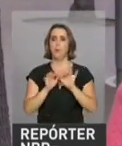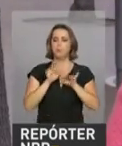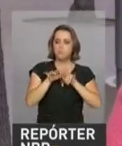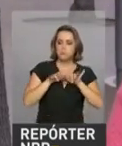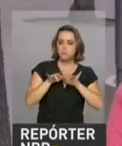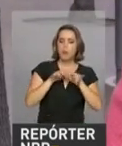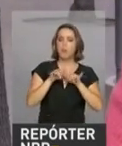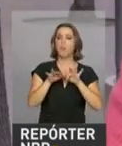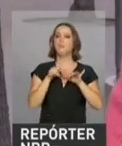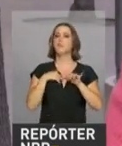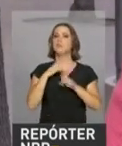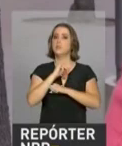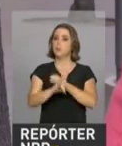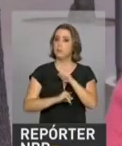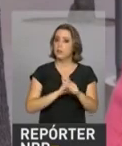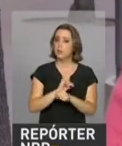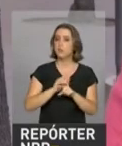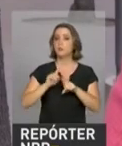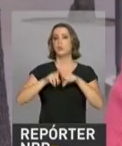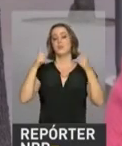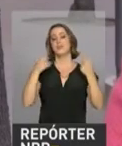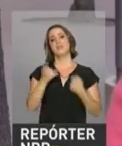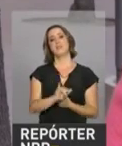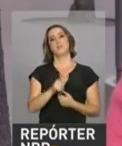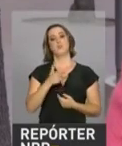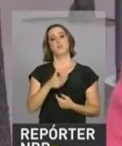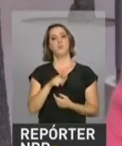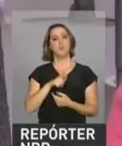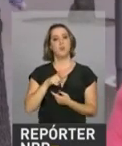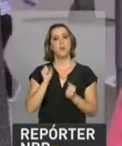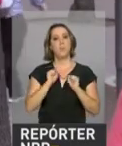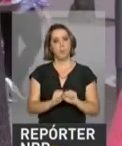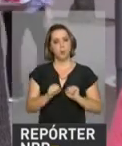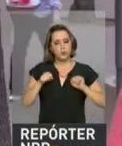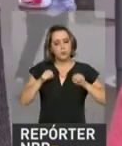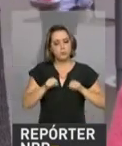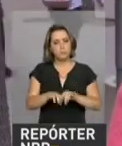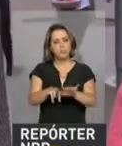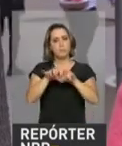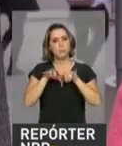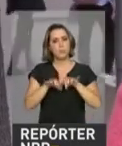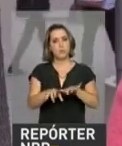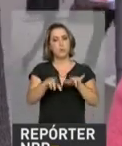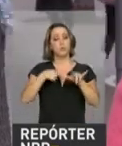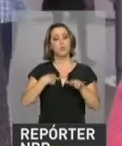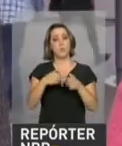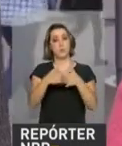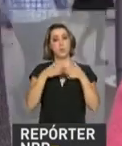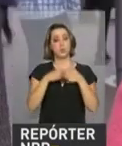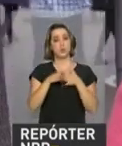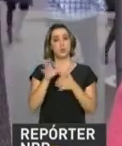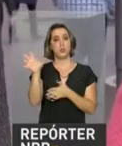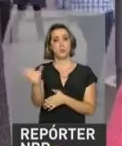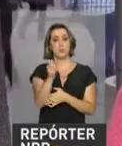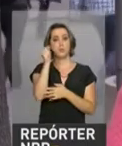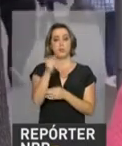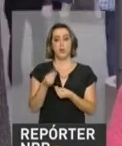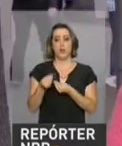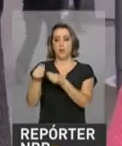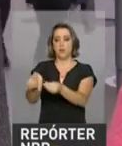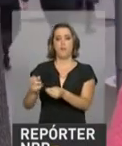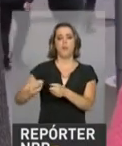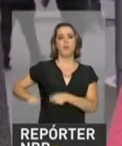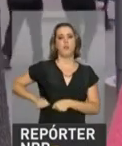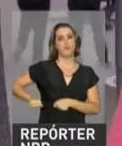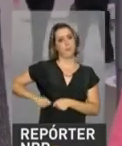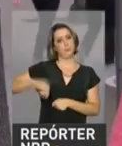sem precisar ir a um consulado. Quem não é cliente pode preencher o formulário de solicitação de saque e levar até um consulado brasileiro,